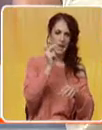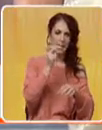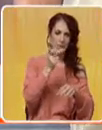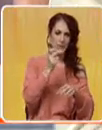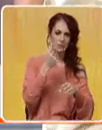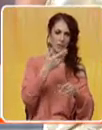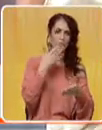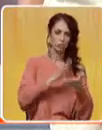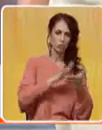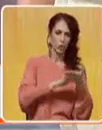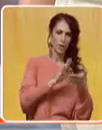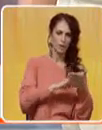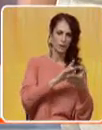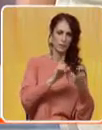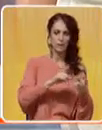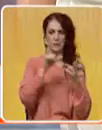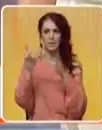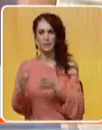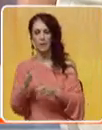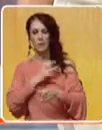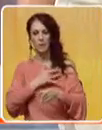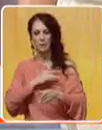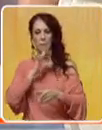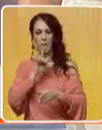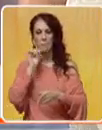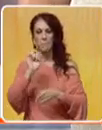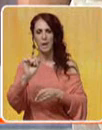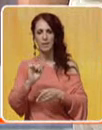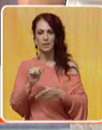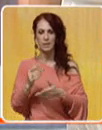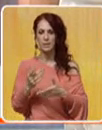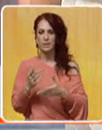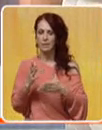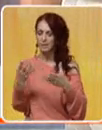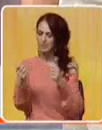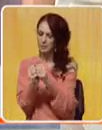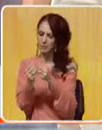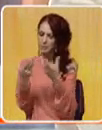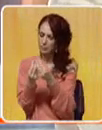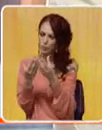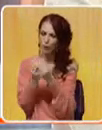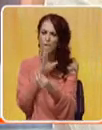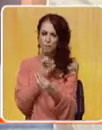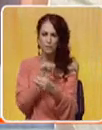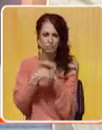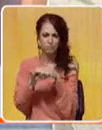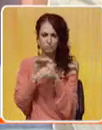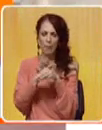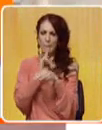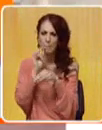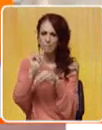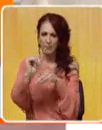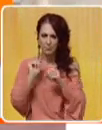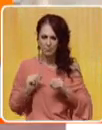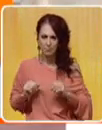anos um grande restaurante e a paixão pelos teus pais que nunca abandonaste sempre foste um filho queridíssimo para estes